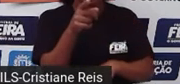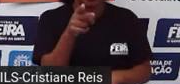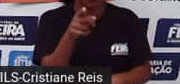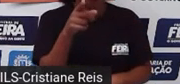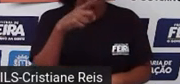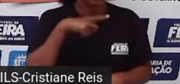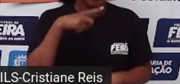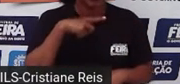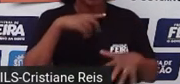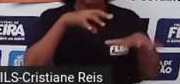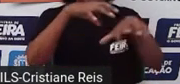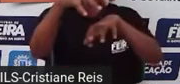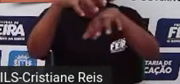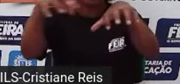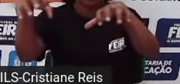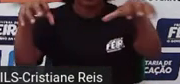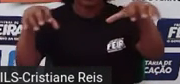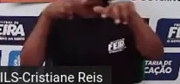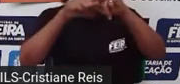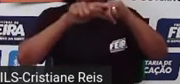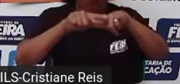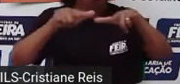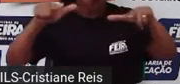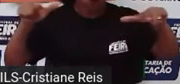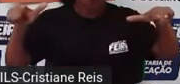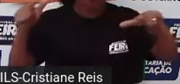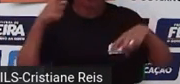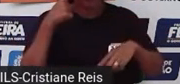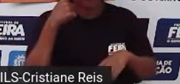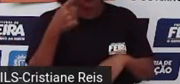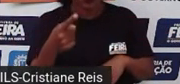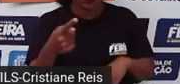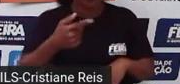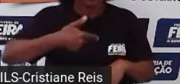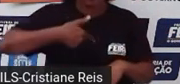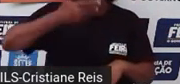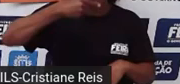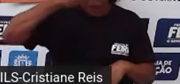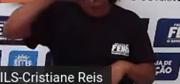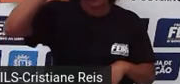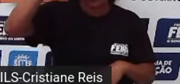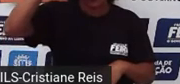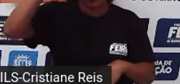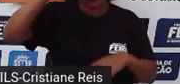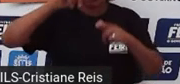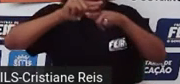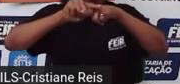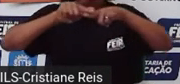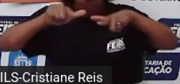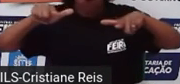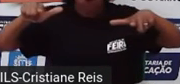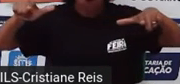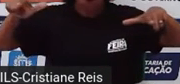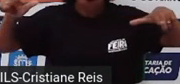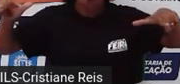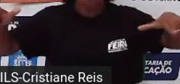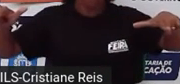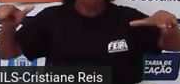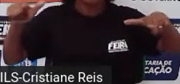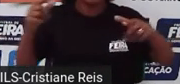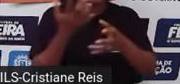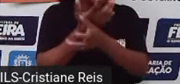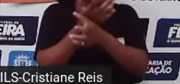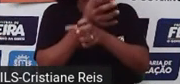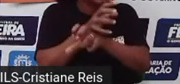vegetação em várias dos desertos como a gente vai encontrar aqui no Oriente Médio até aqui são as vegetações das áreas